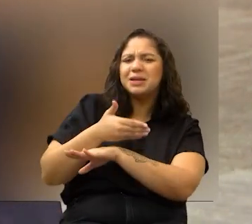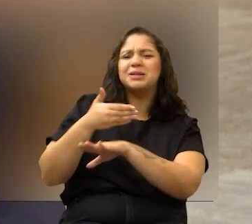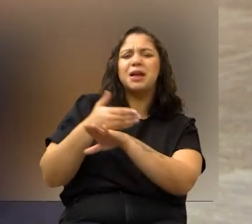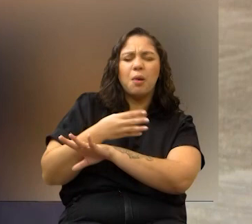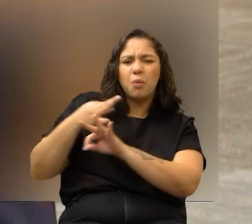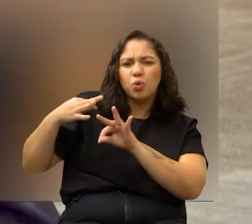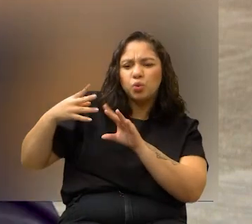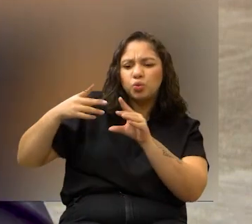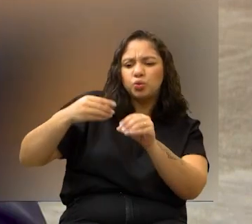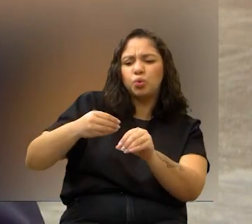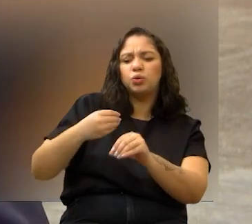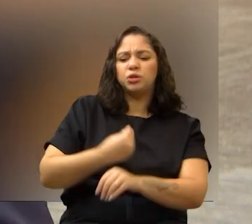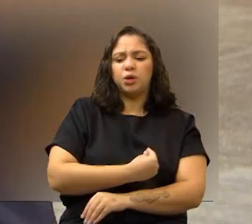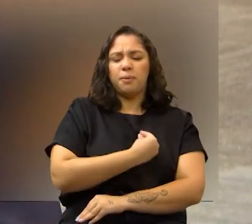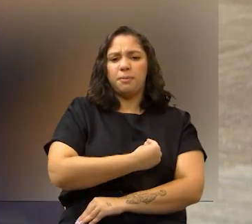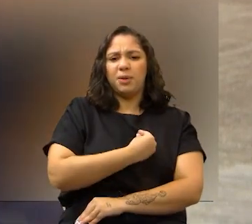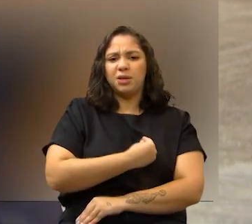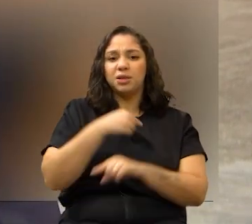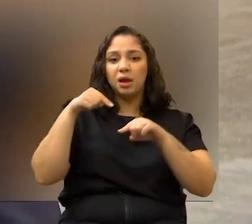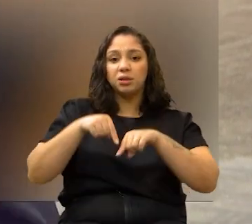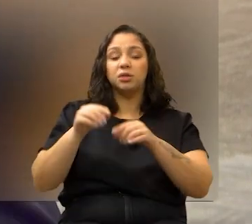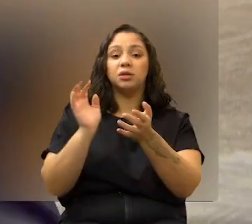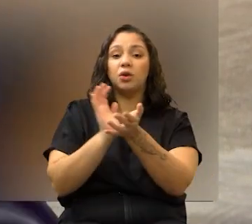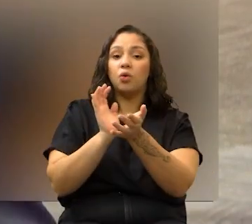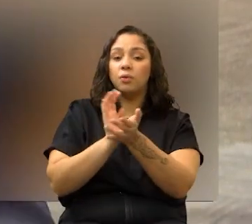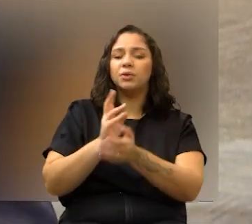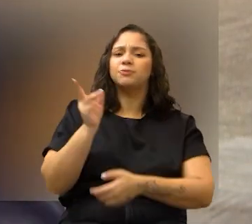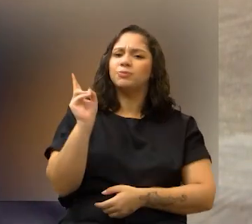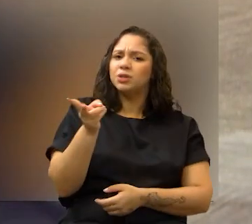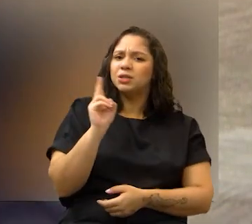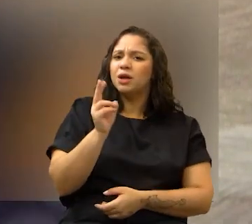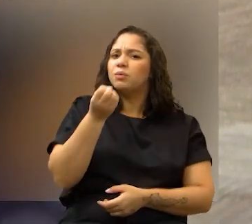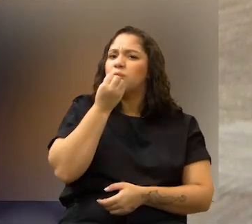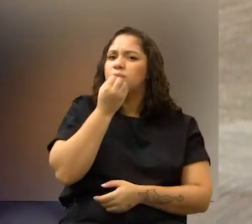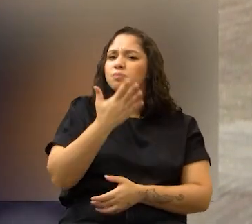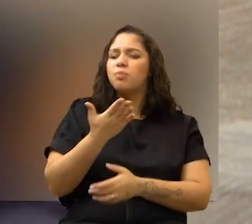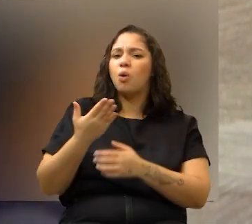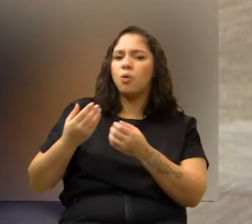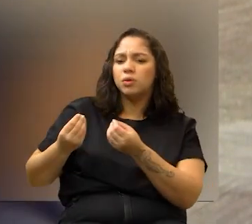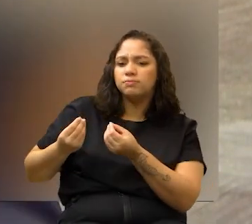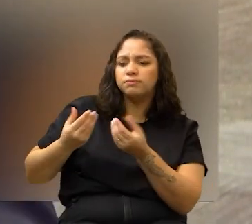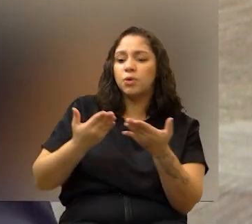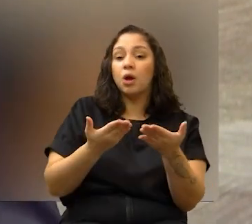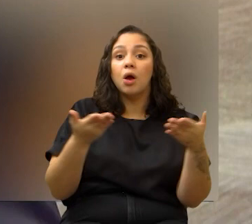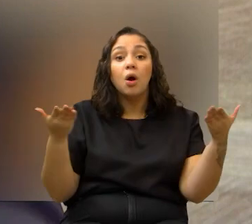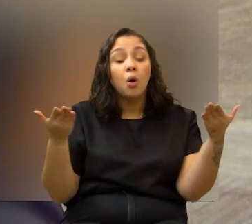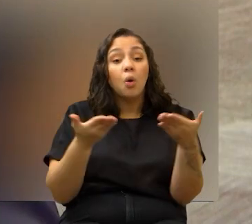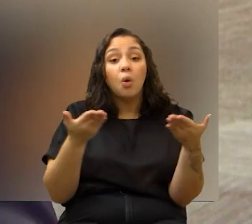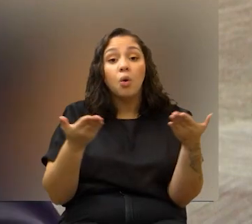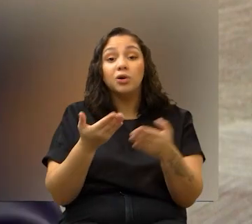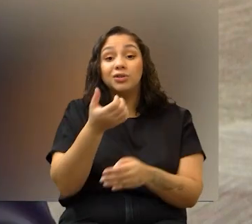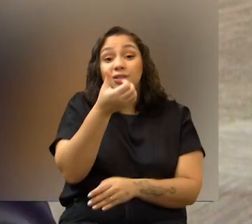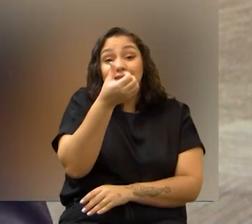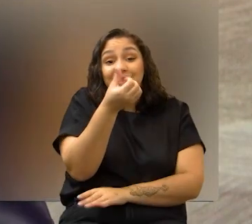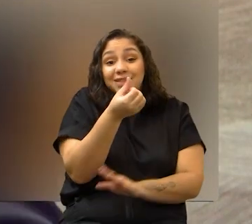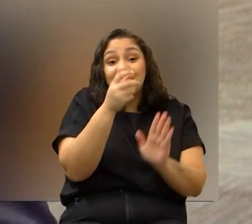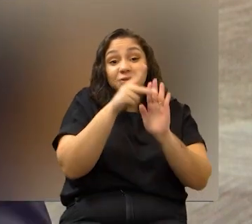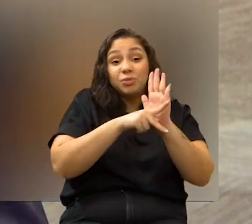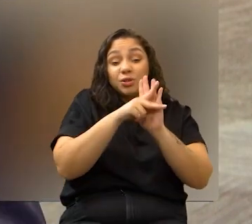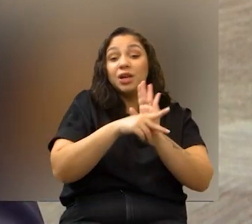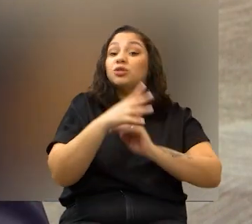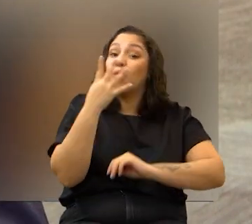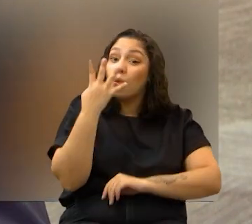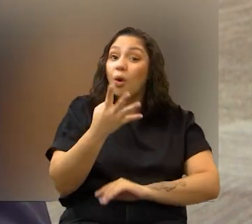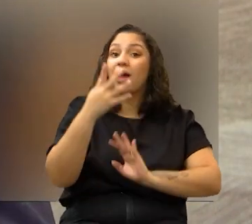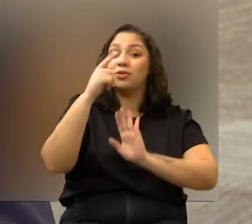de tudo, muito presente na nossa comissão e sempre com boas contribuições. Aliás, hoje, dos 6 projetos,